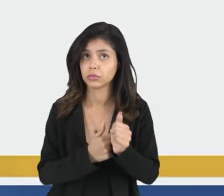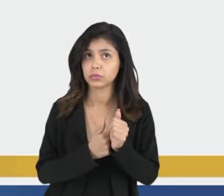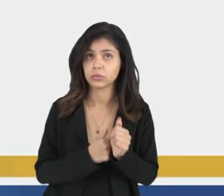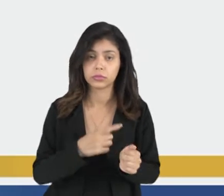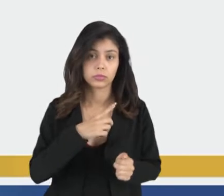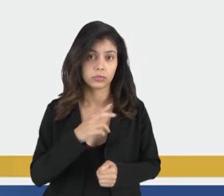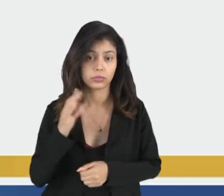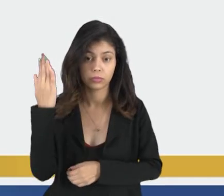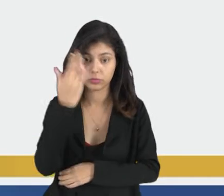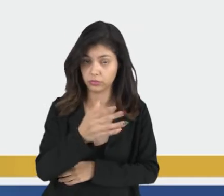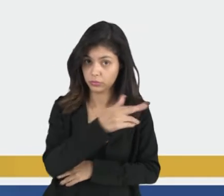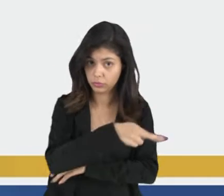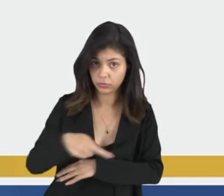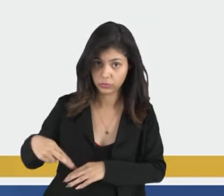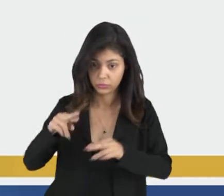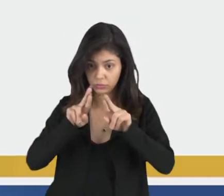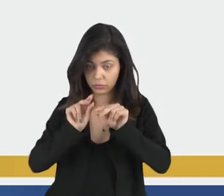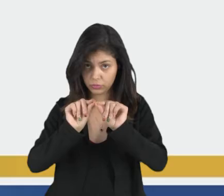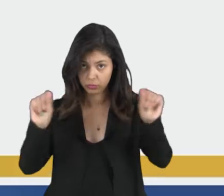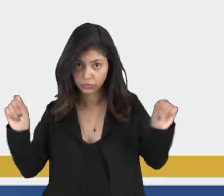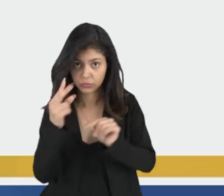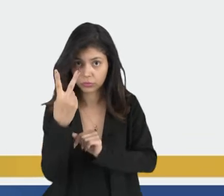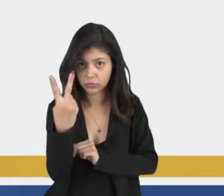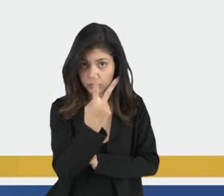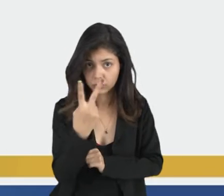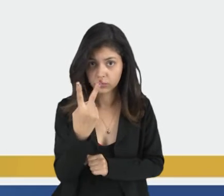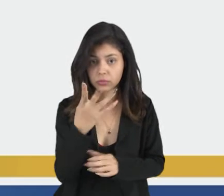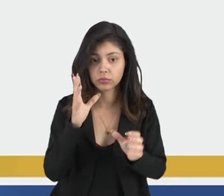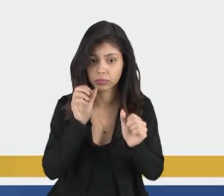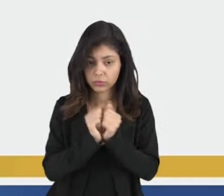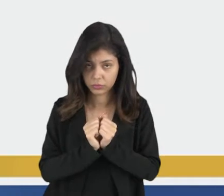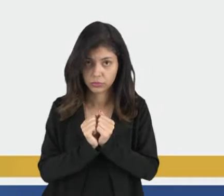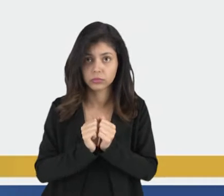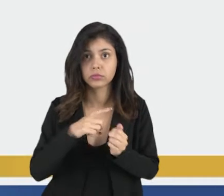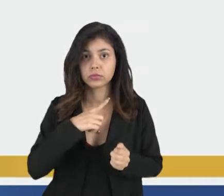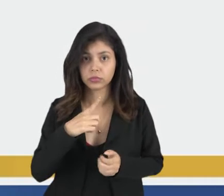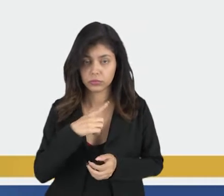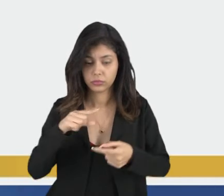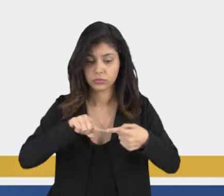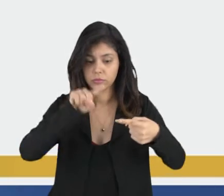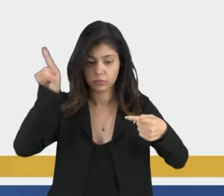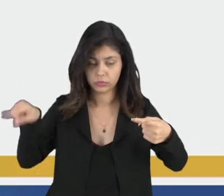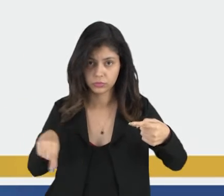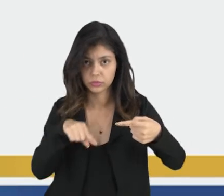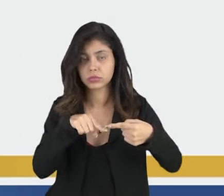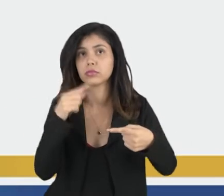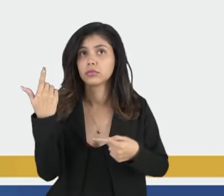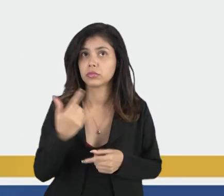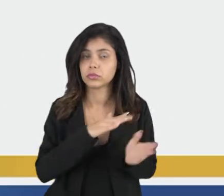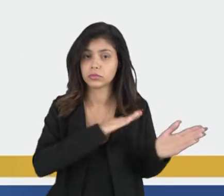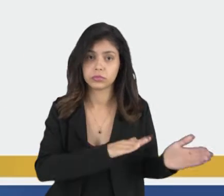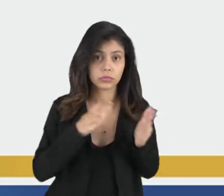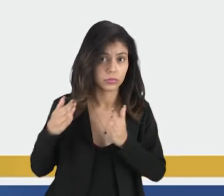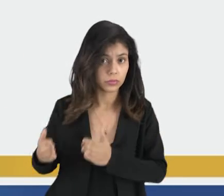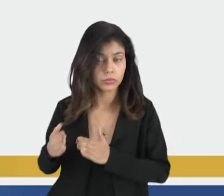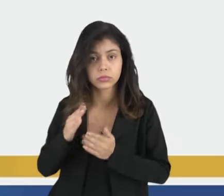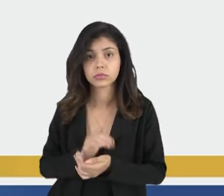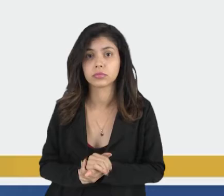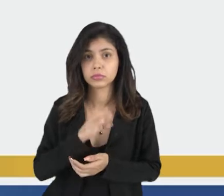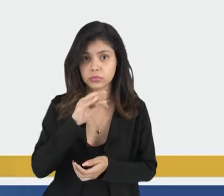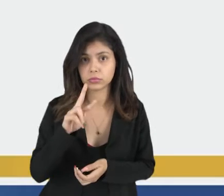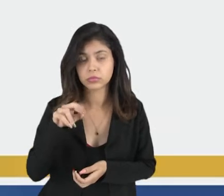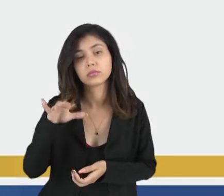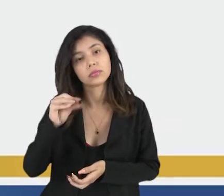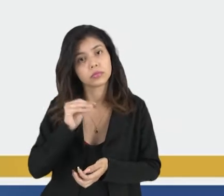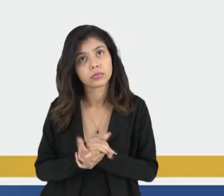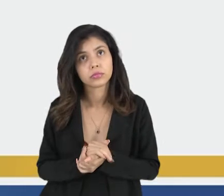reta que une dois extremos da circunferência e que não passe pelo centro é